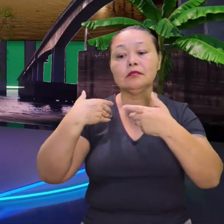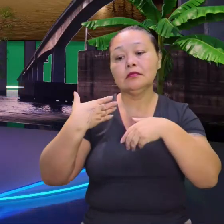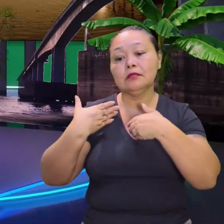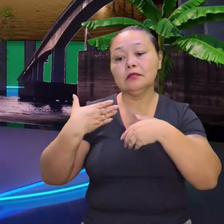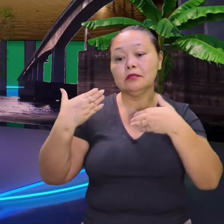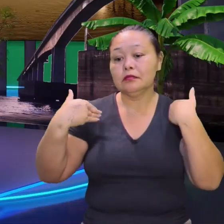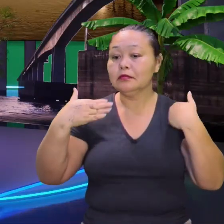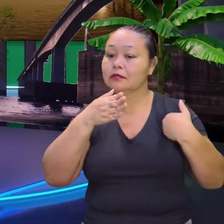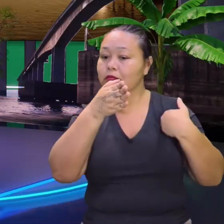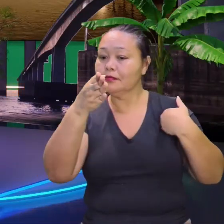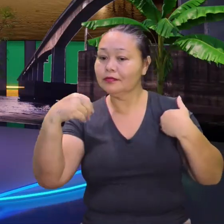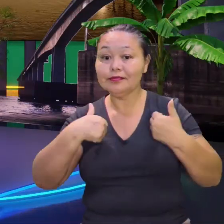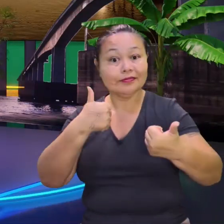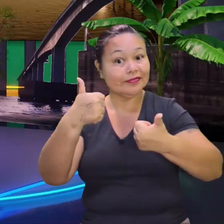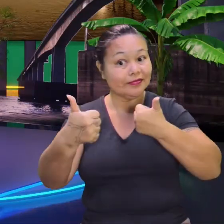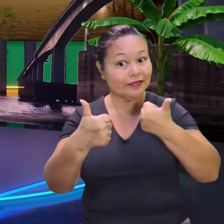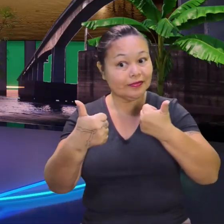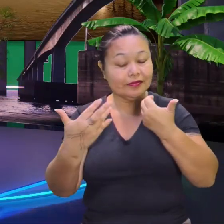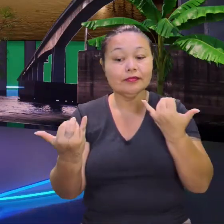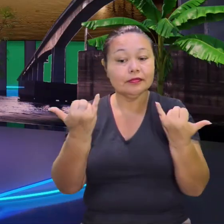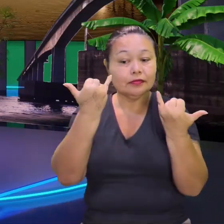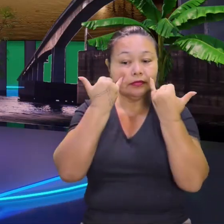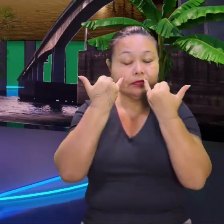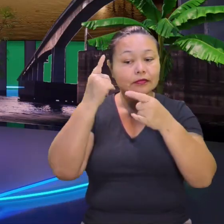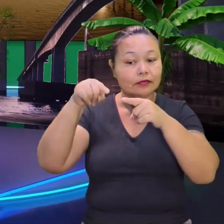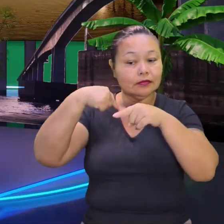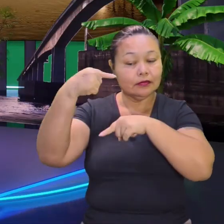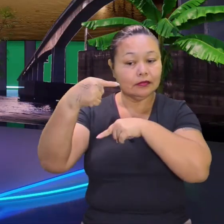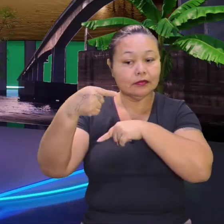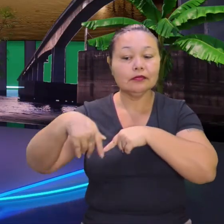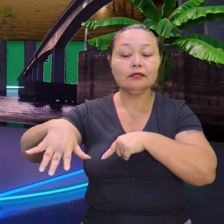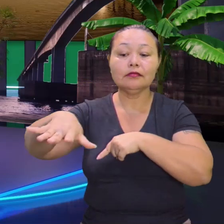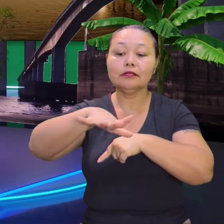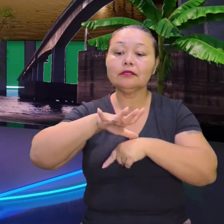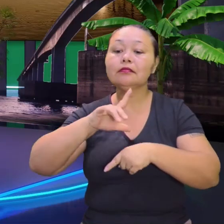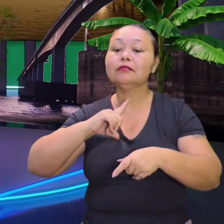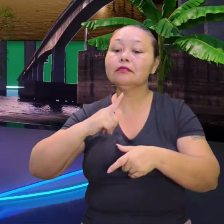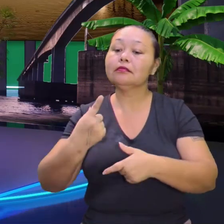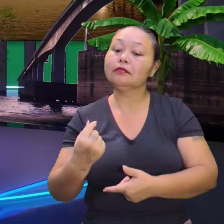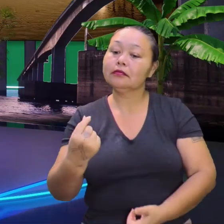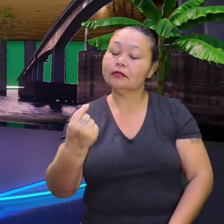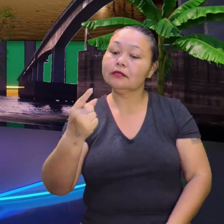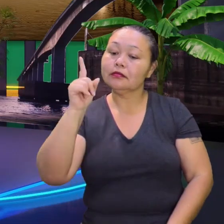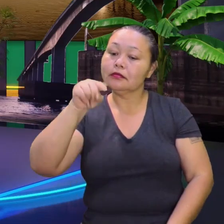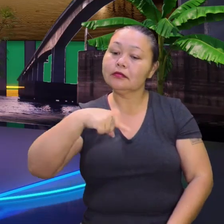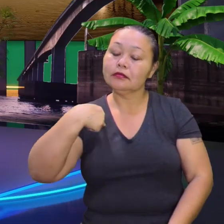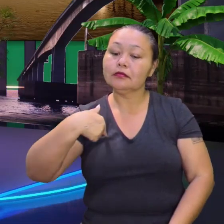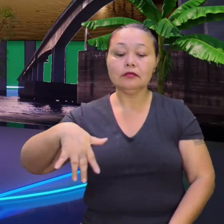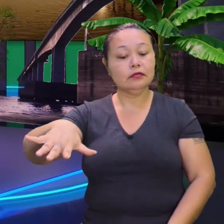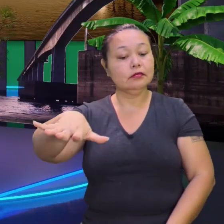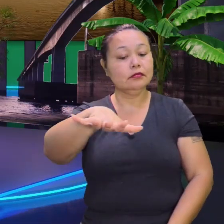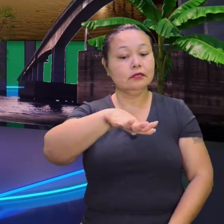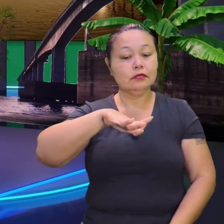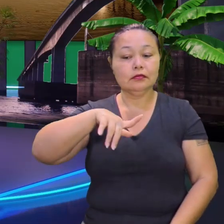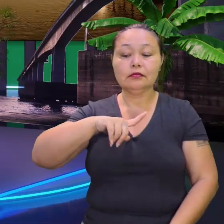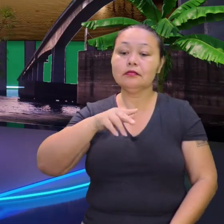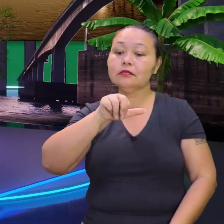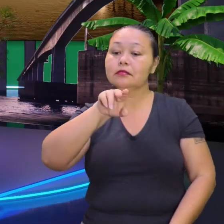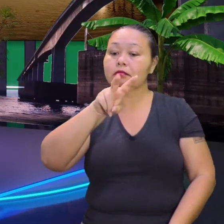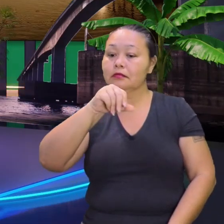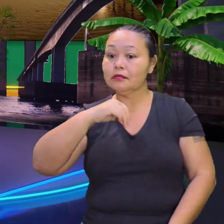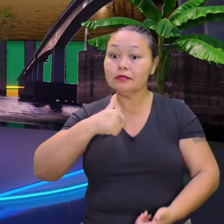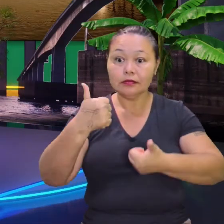o turismo. Beleza. Beleza? Então guarde essa informação, que predomina nos setores econômicos em Rondônia é o setor de